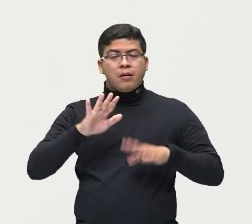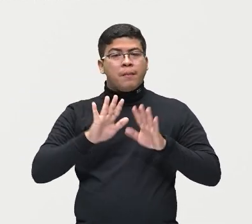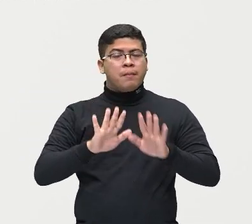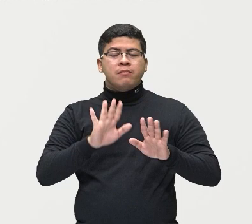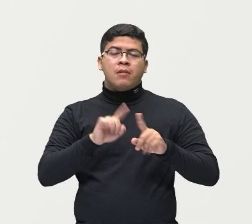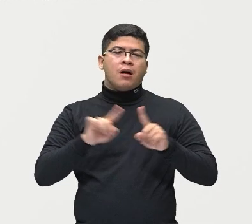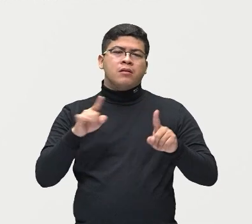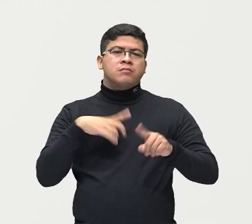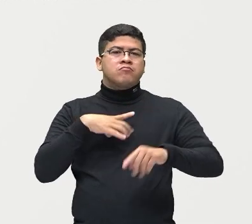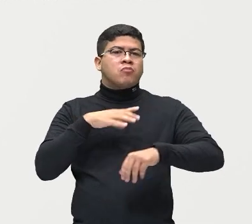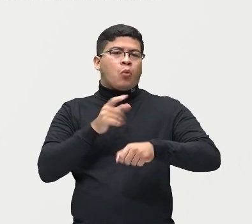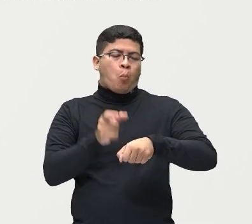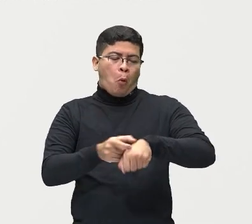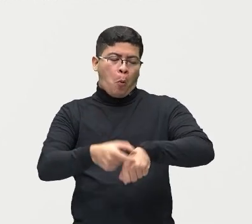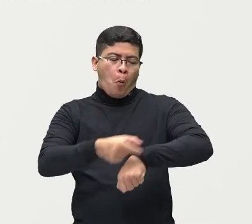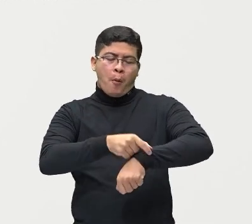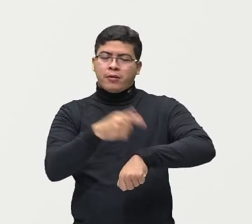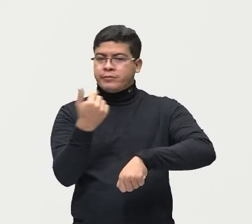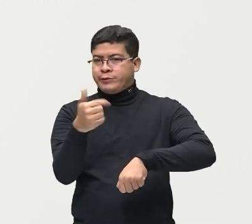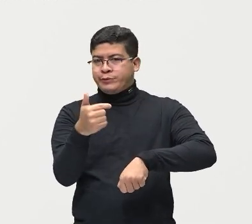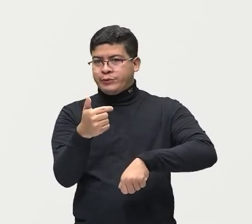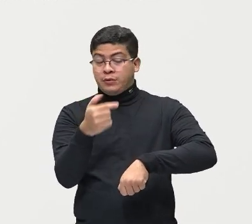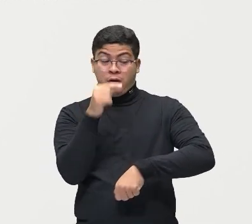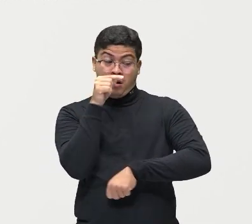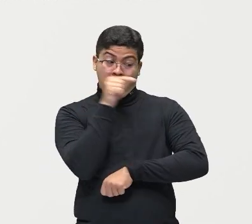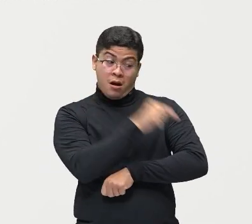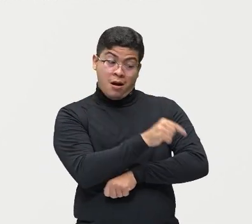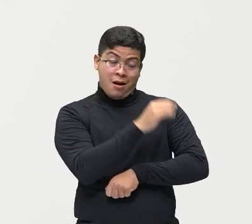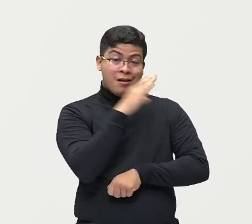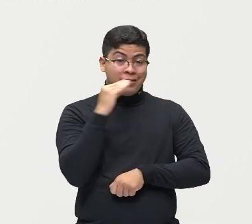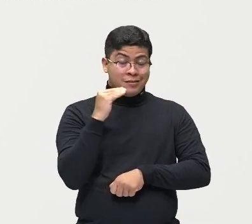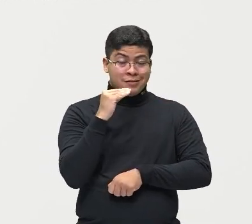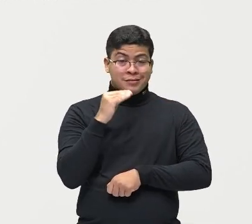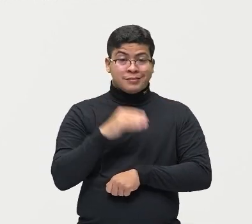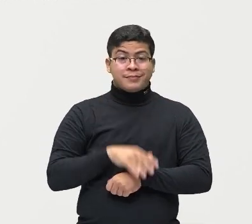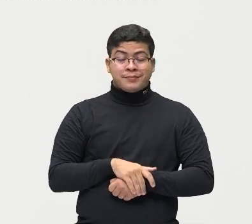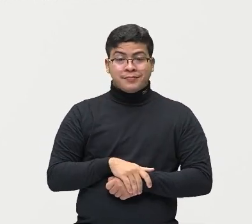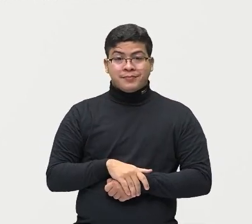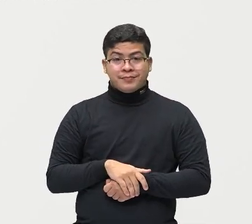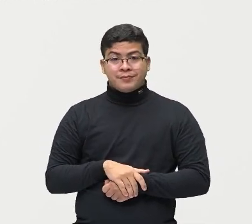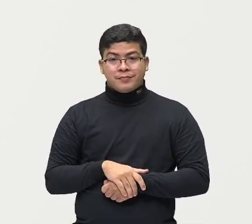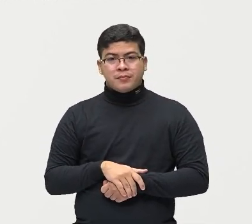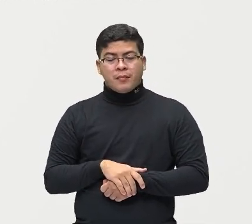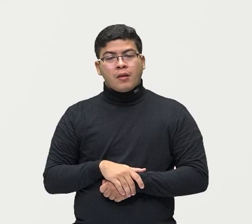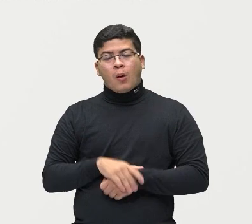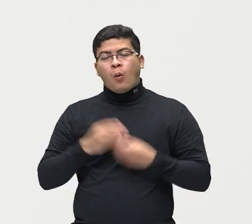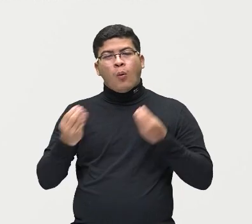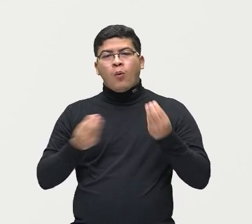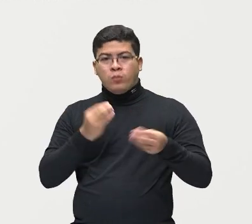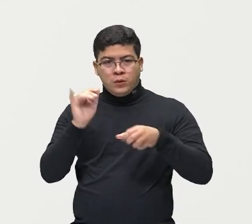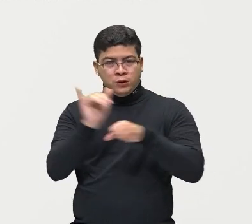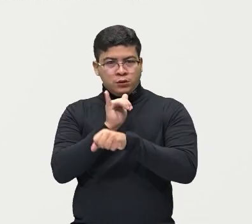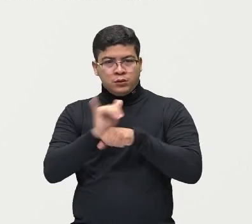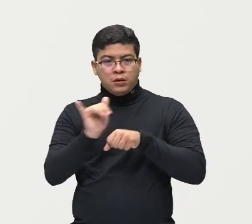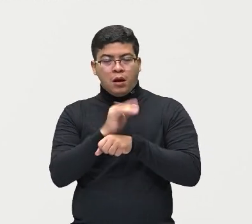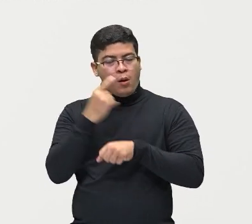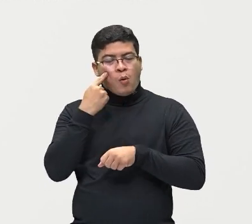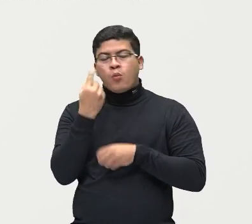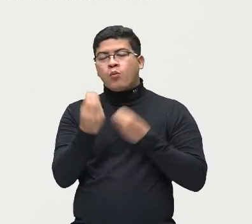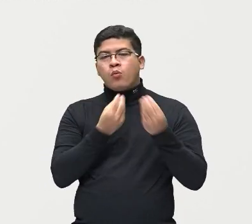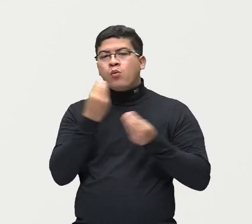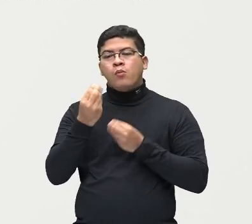a maneira, né, como esse pesquisador, esse médico, a maneira que ele utilizou para observar o que